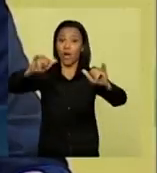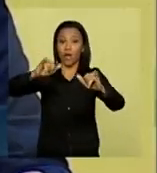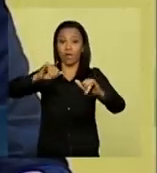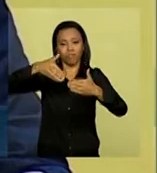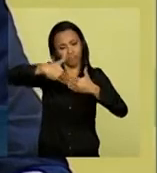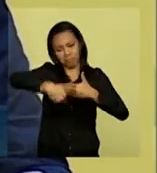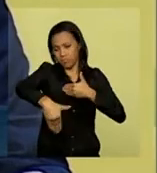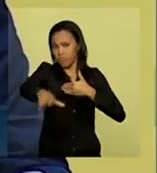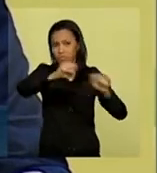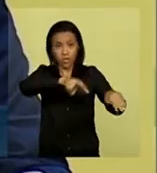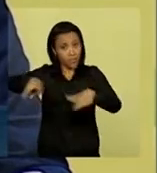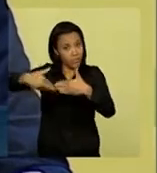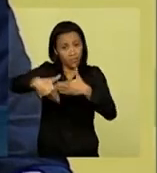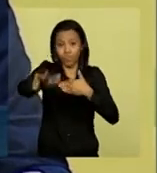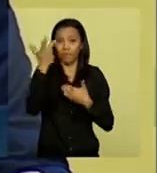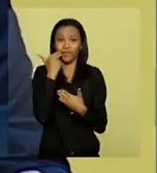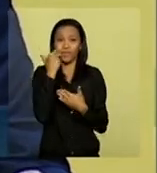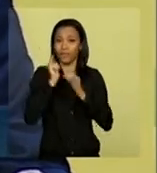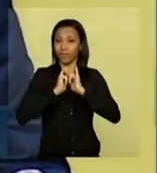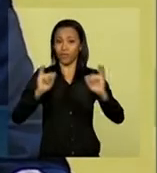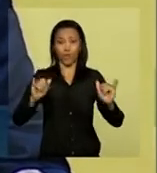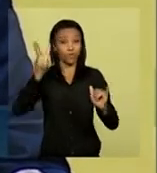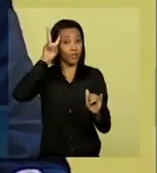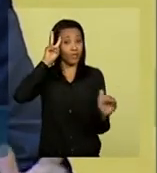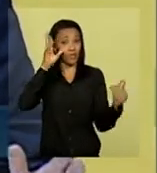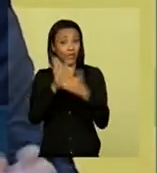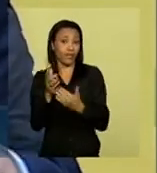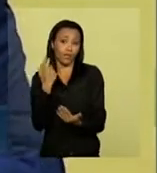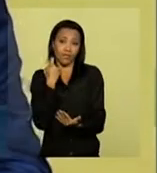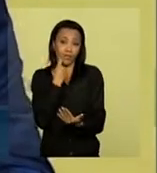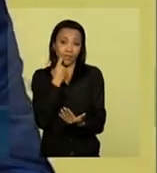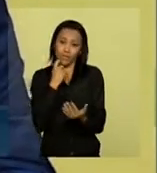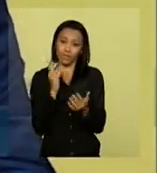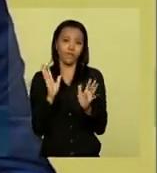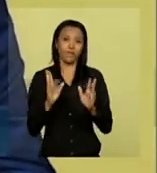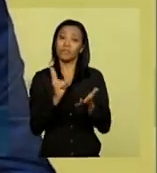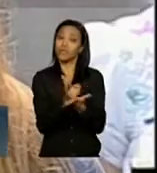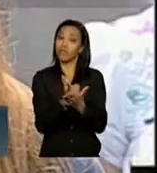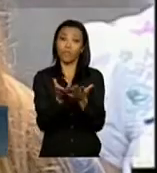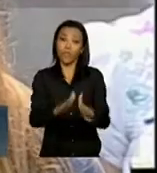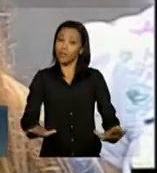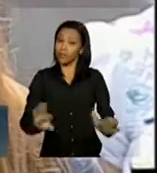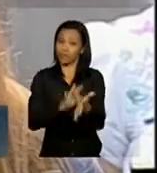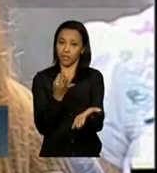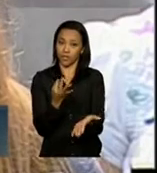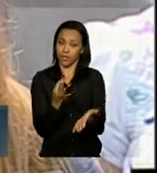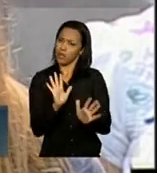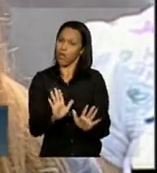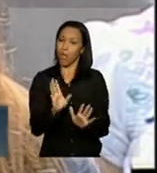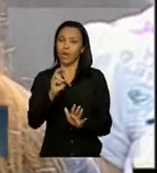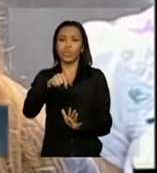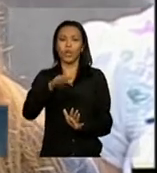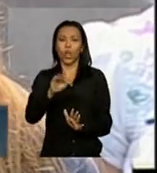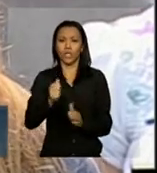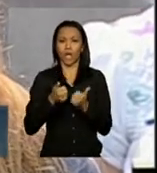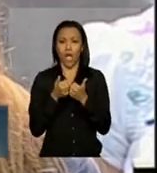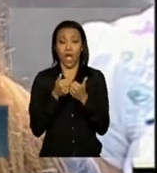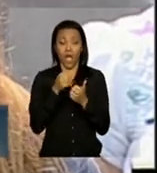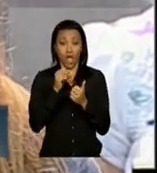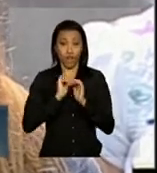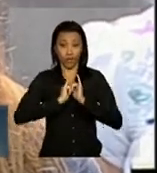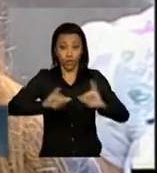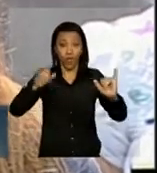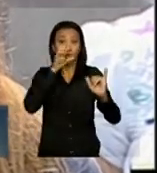semana porque sempre foi feito durante a semana de segunda a sexta as inscrições sempre assim né mas o fato de sair da nota no sábado e já abrir na